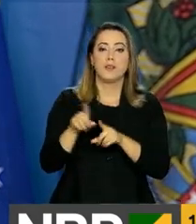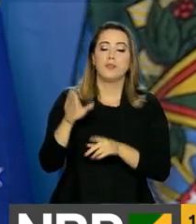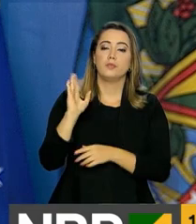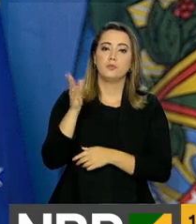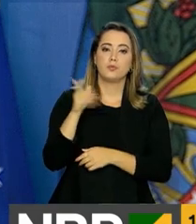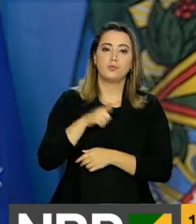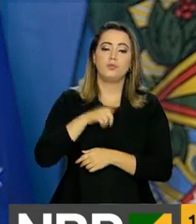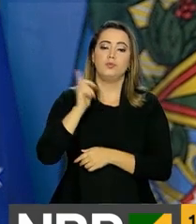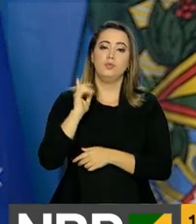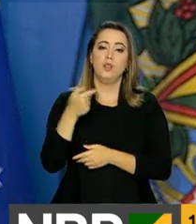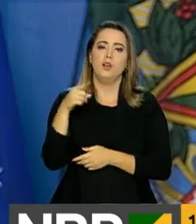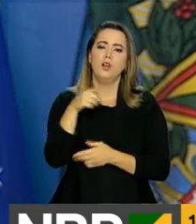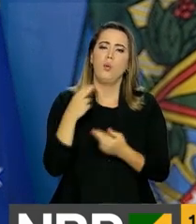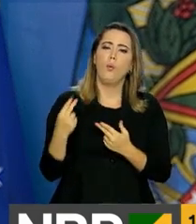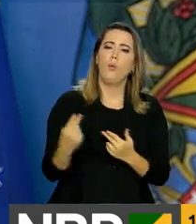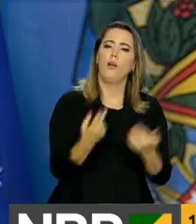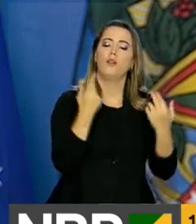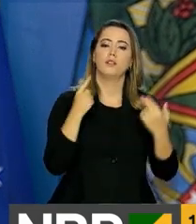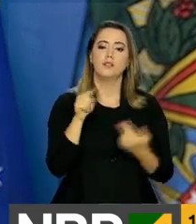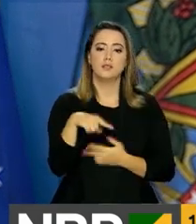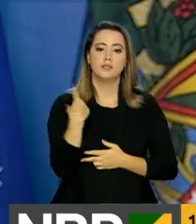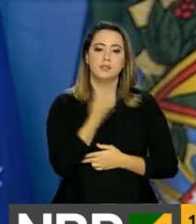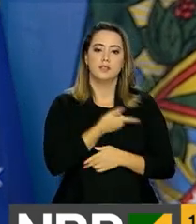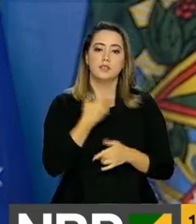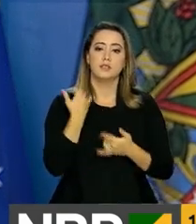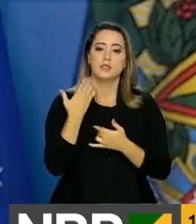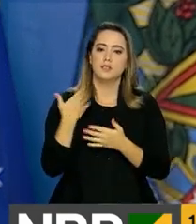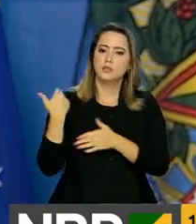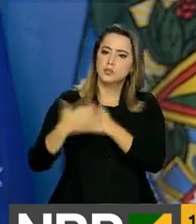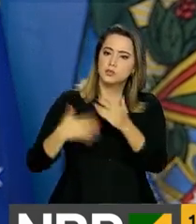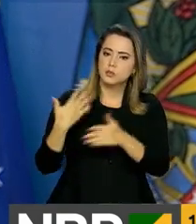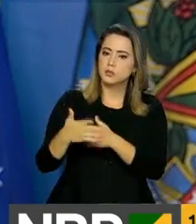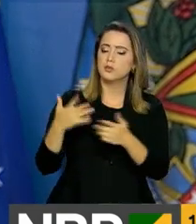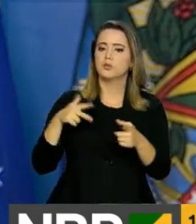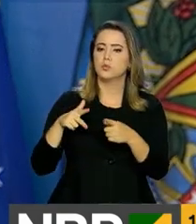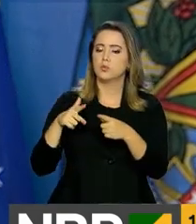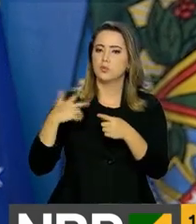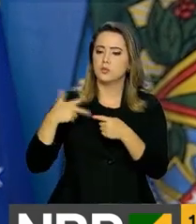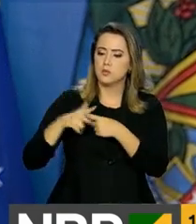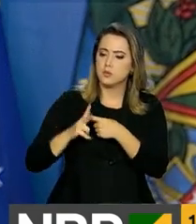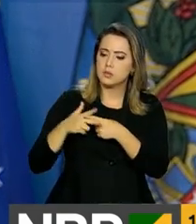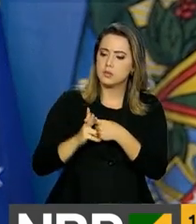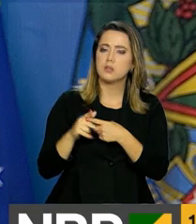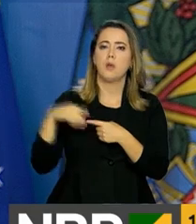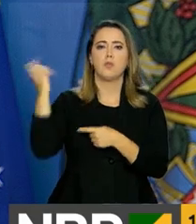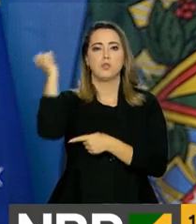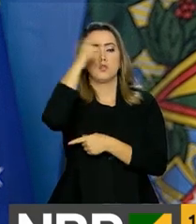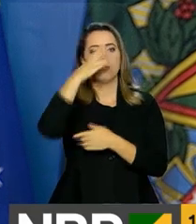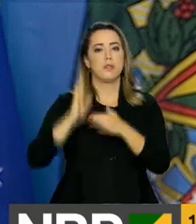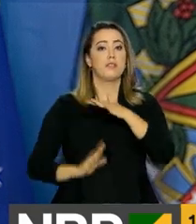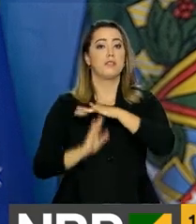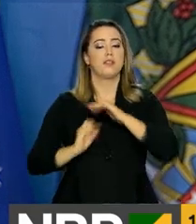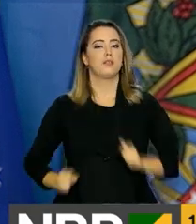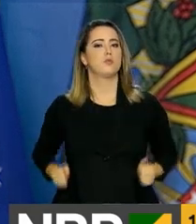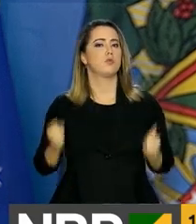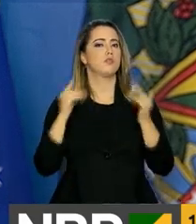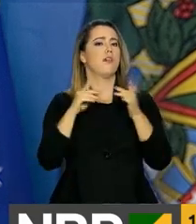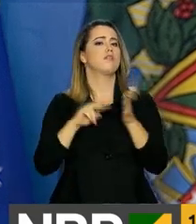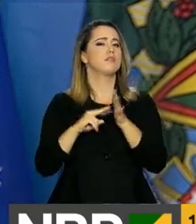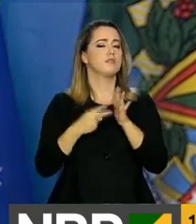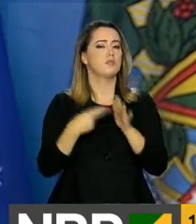o brasil como de resto é a mesma coisa nós fomos fazendo reformas difíceis teto dos gastos curtos isso ele fica à responsabilidade